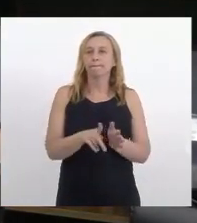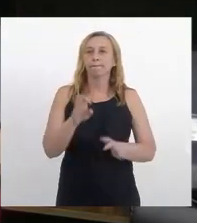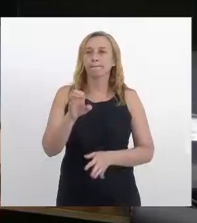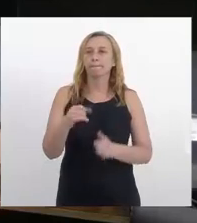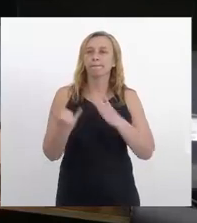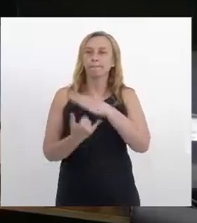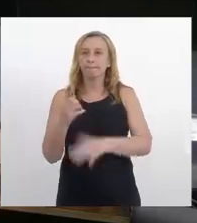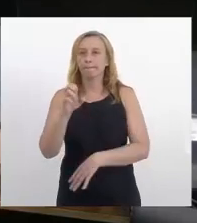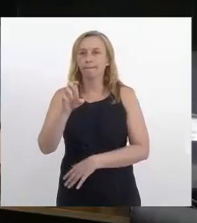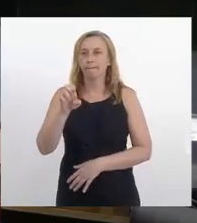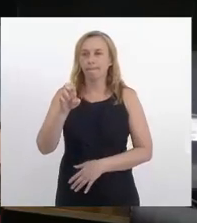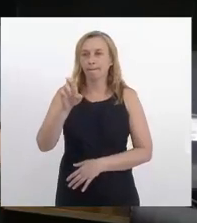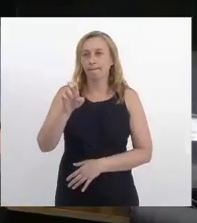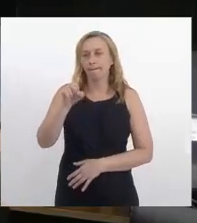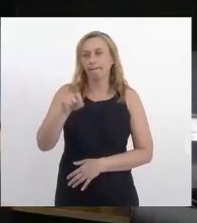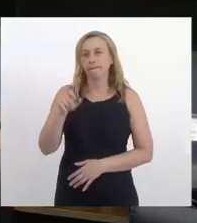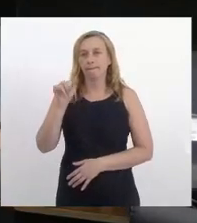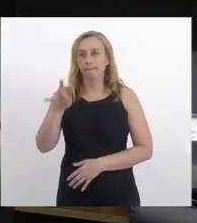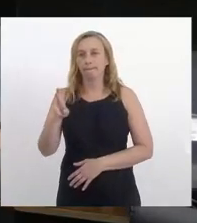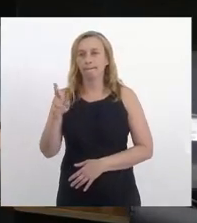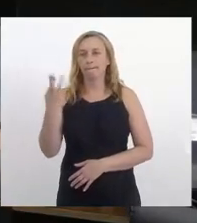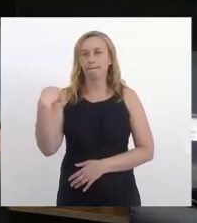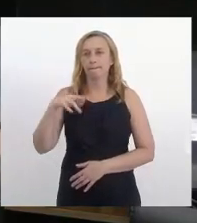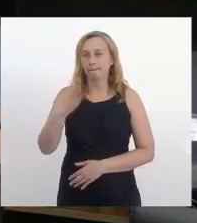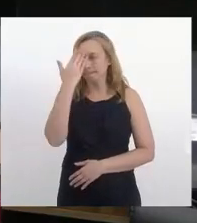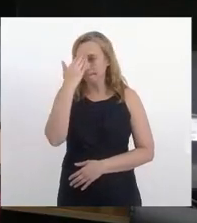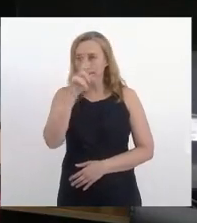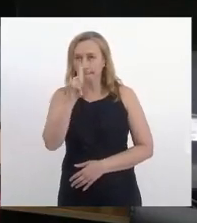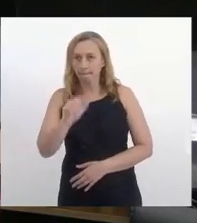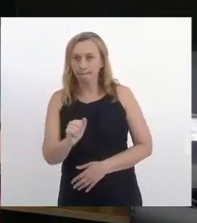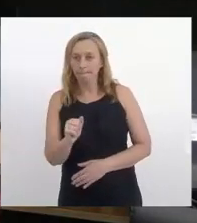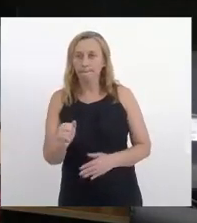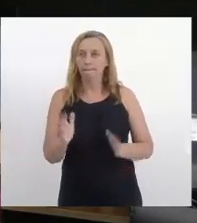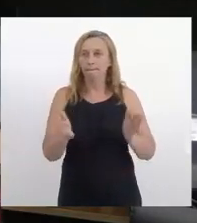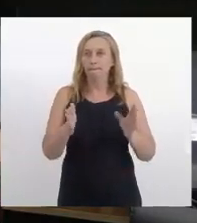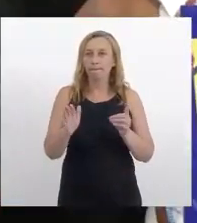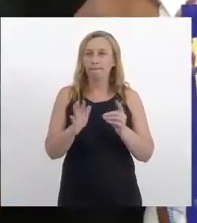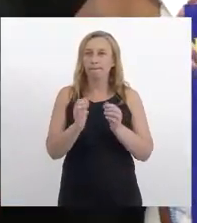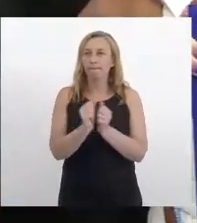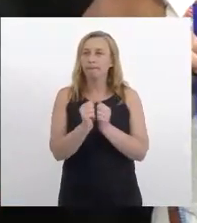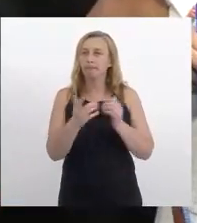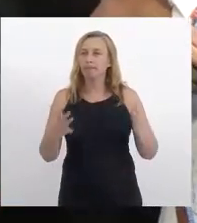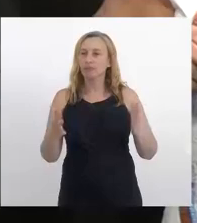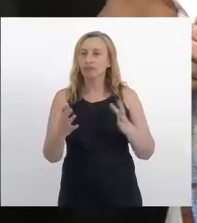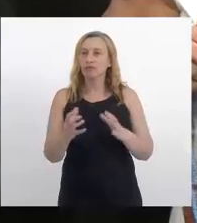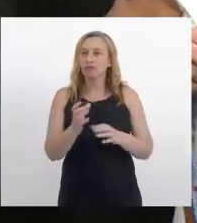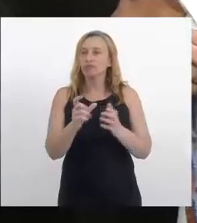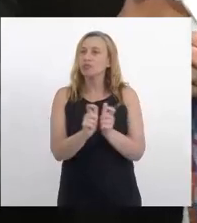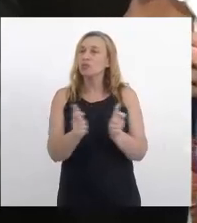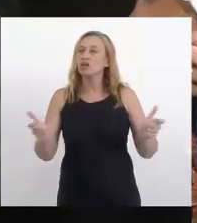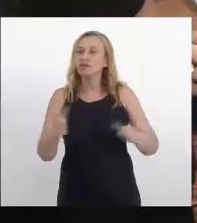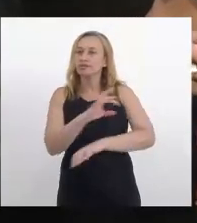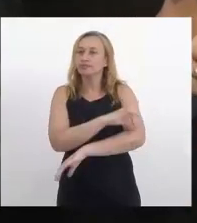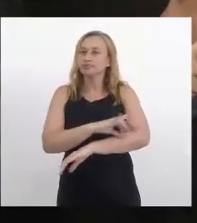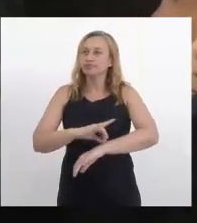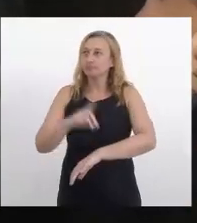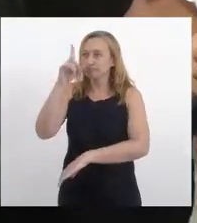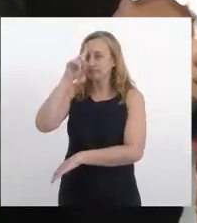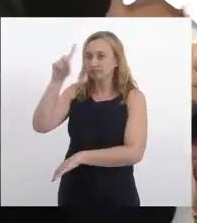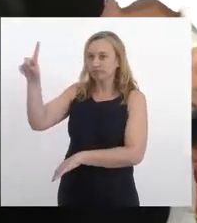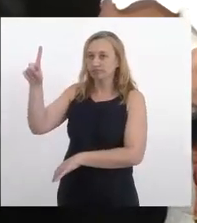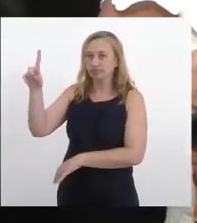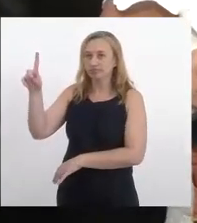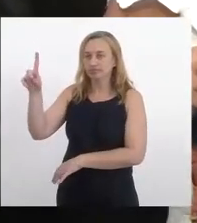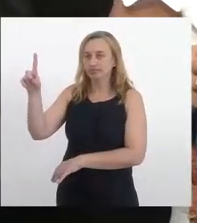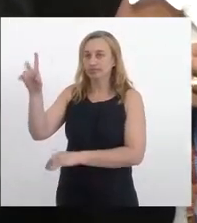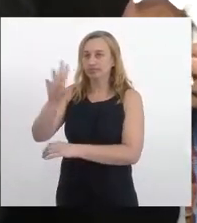Religião. Muito obrigado, Luzia. A glória do grande arquiteto do universo, em nome do